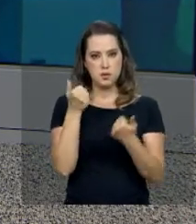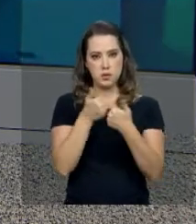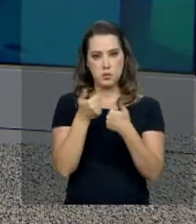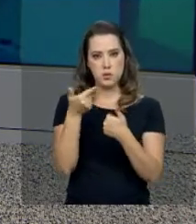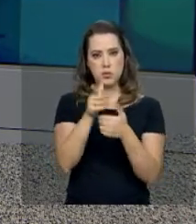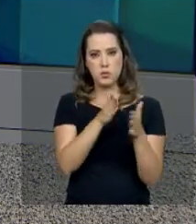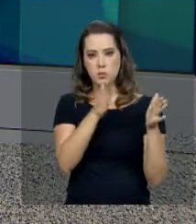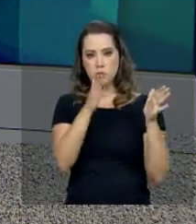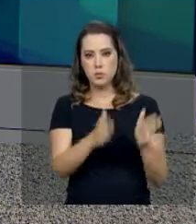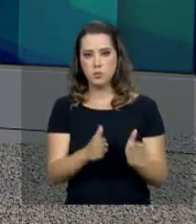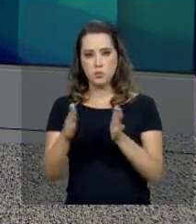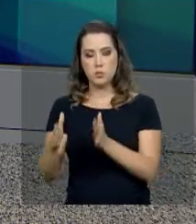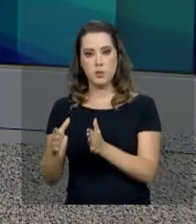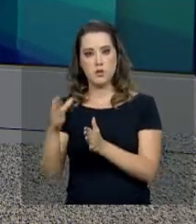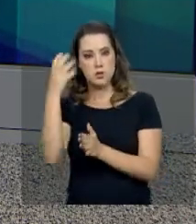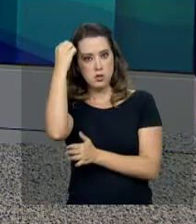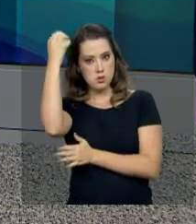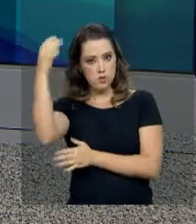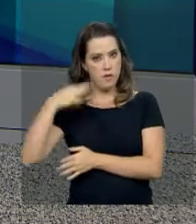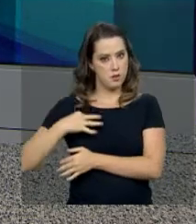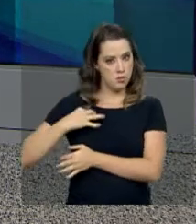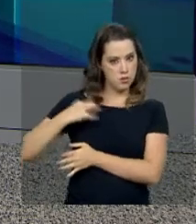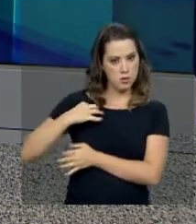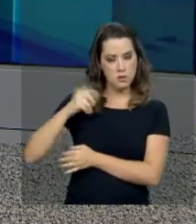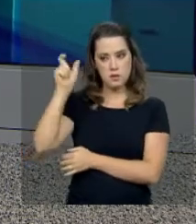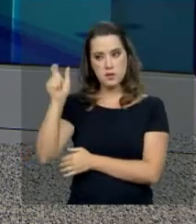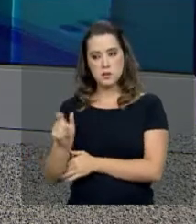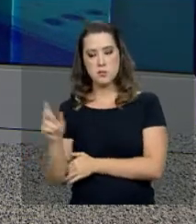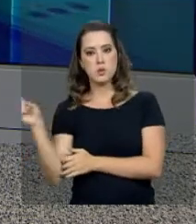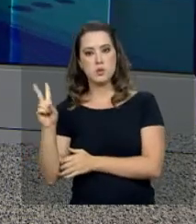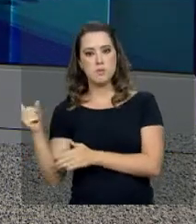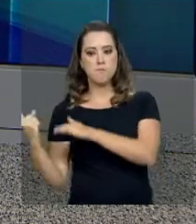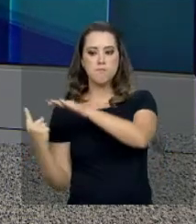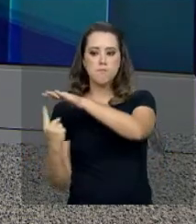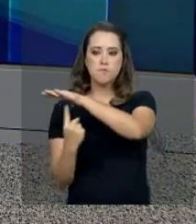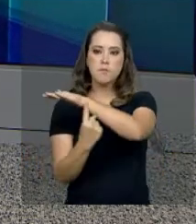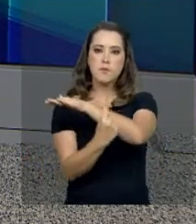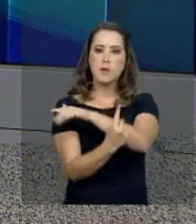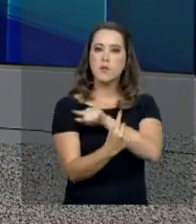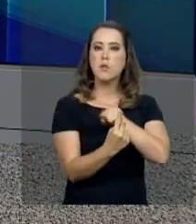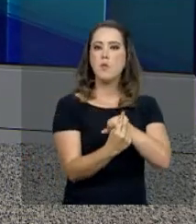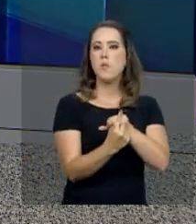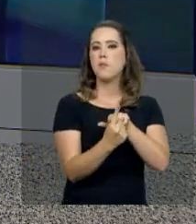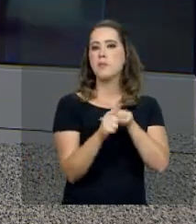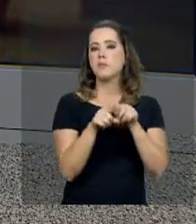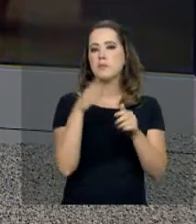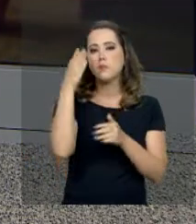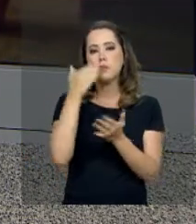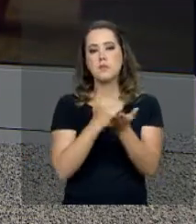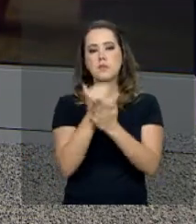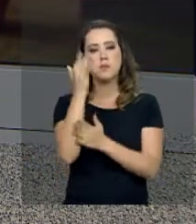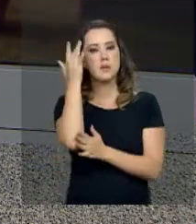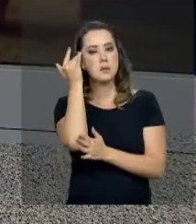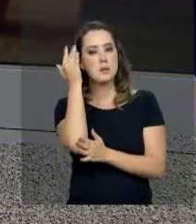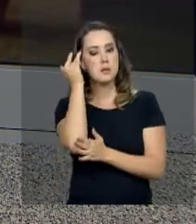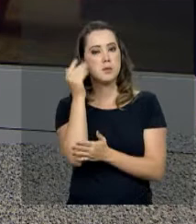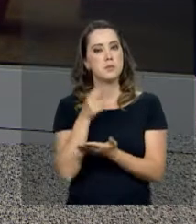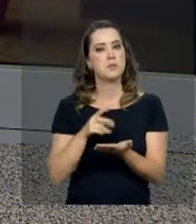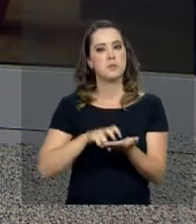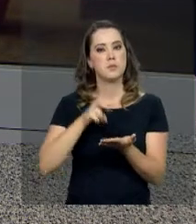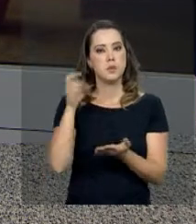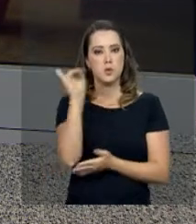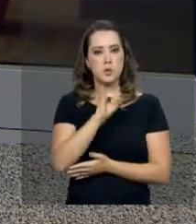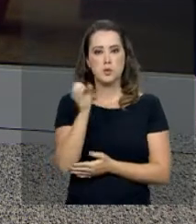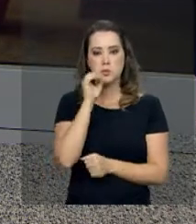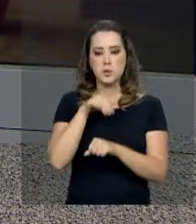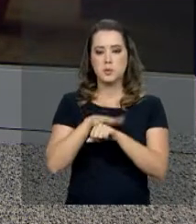do processo de interiorização voluntária dos imigrantes venezuelanos, que vai ter início amanhã de manhã. Olá, Márcia, boa noite